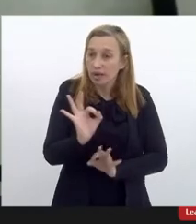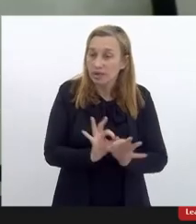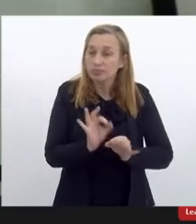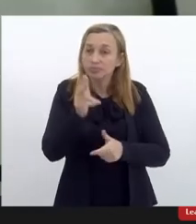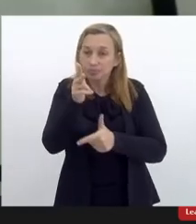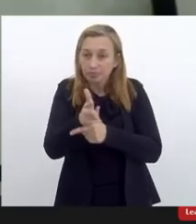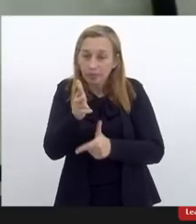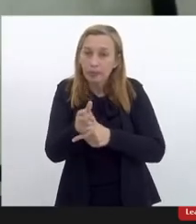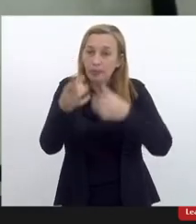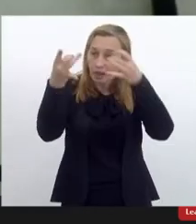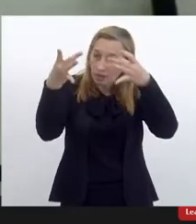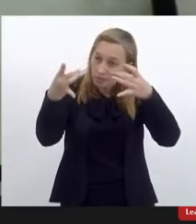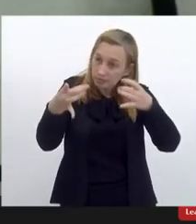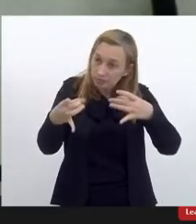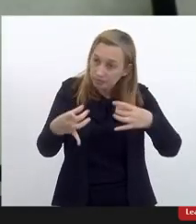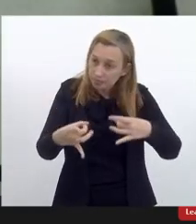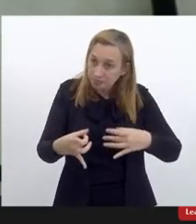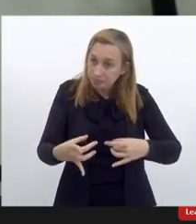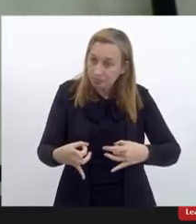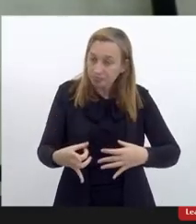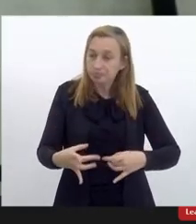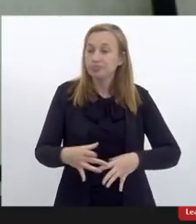vídeos explicativos.